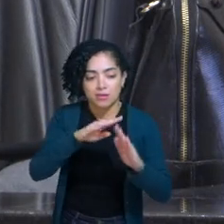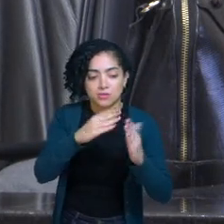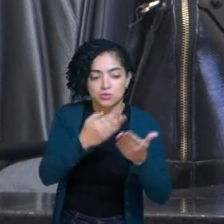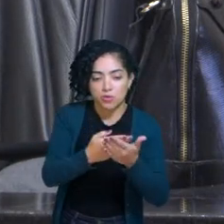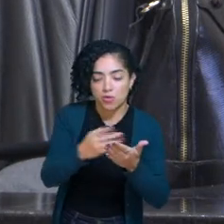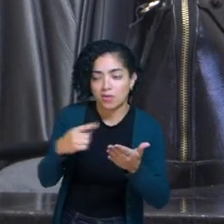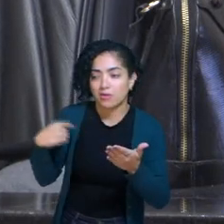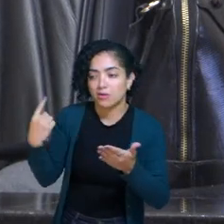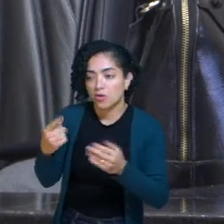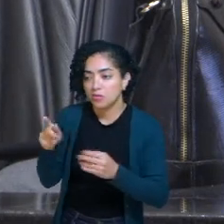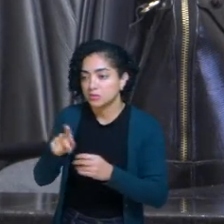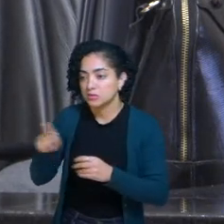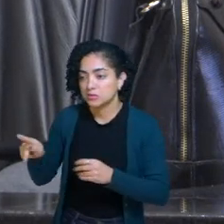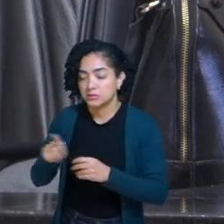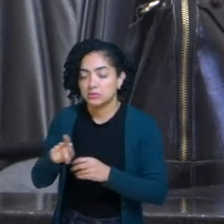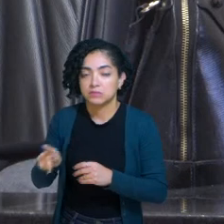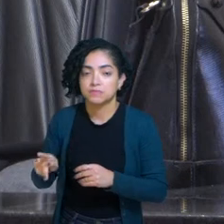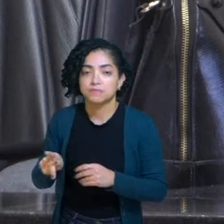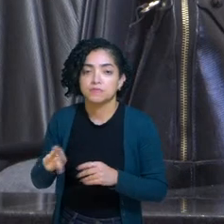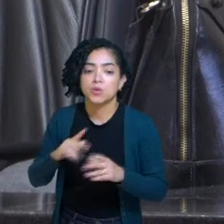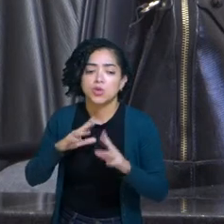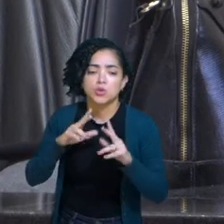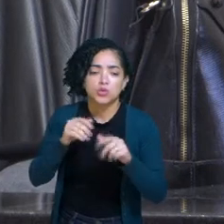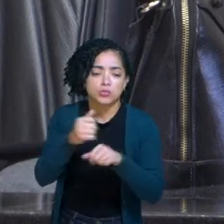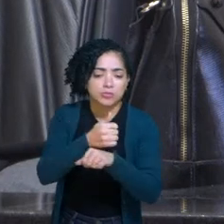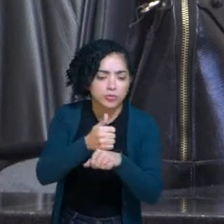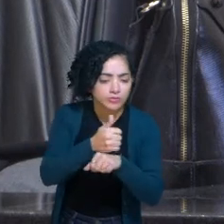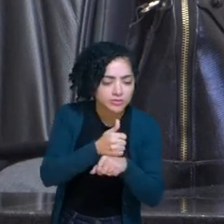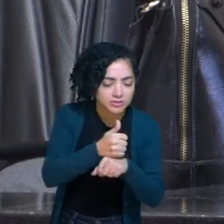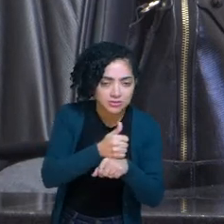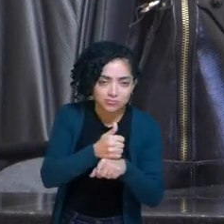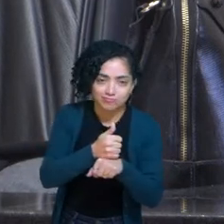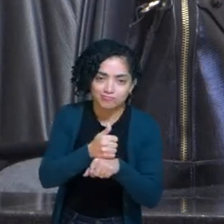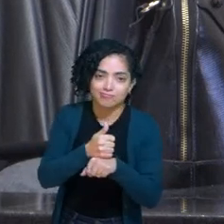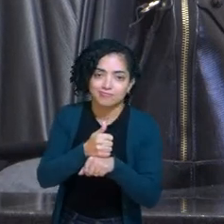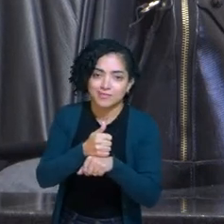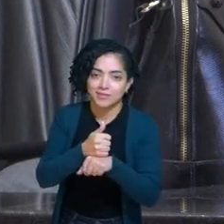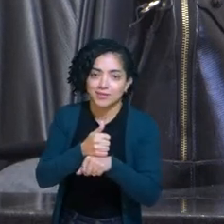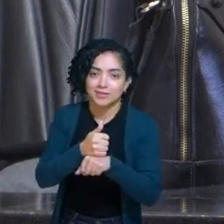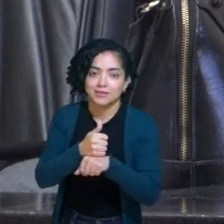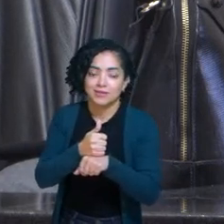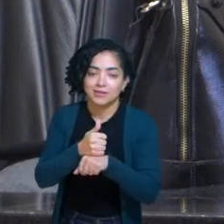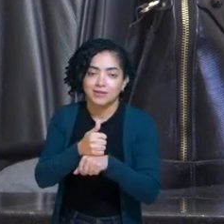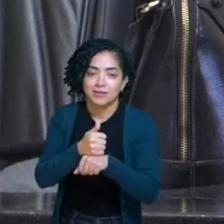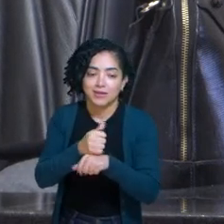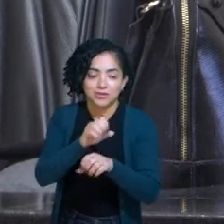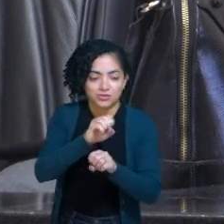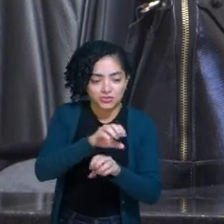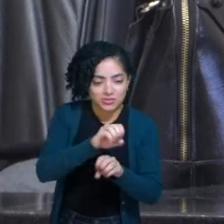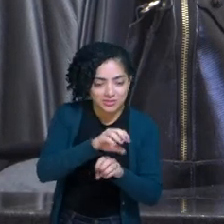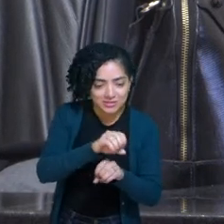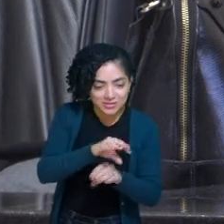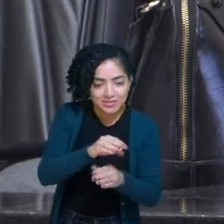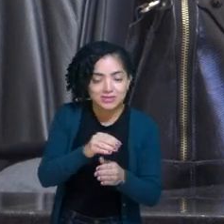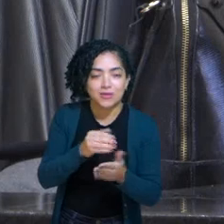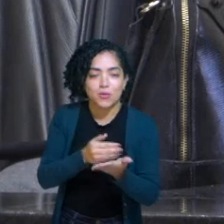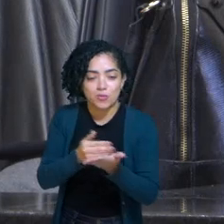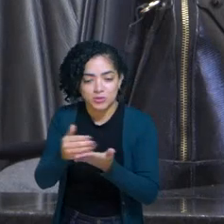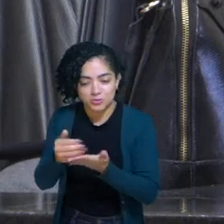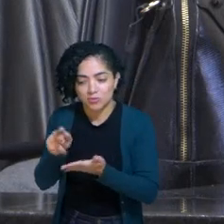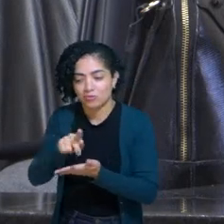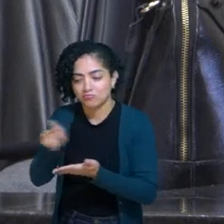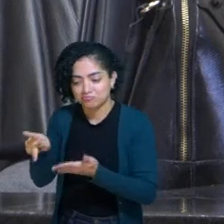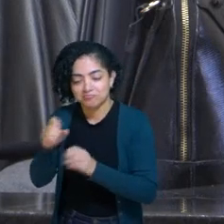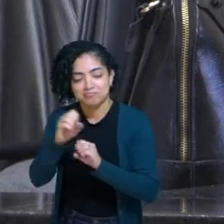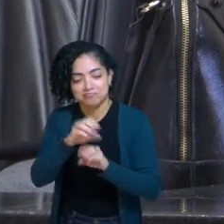professores né toda a profissão passa por nós toda a profissão se é médico passou por professor se é pintor